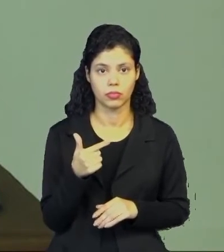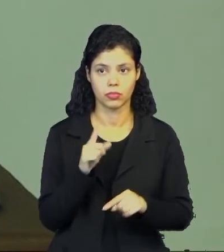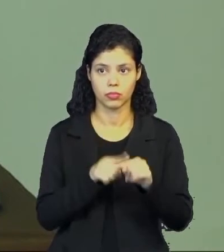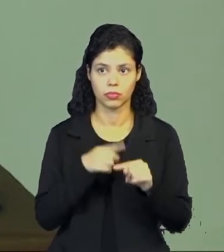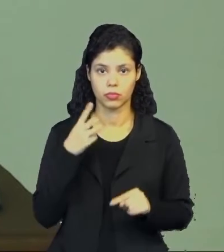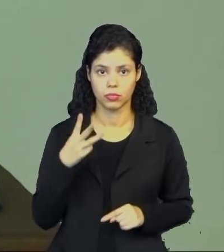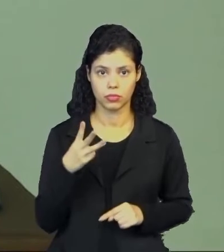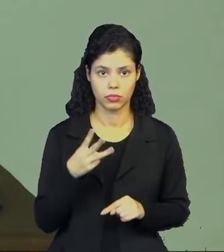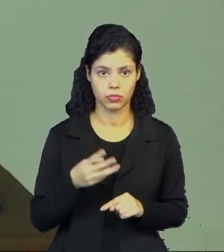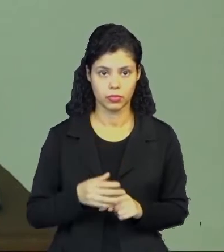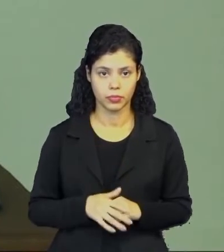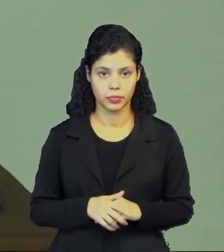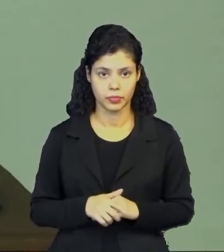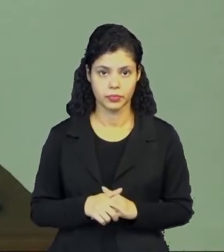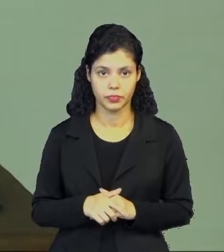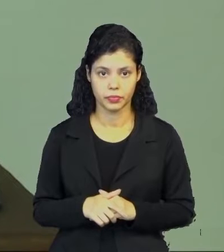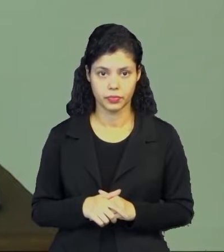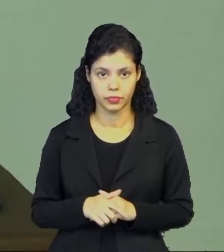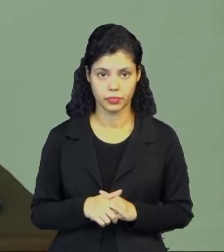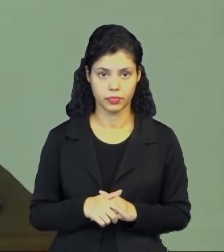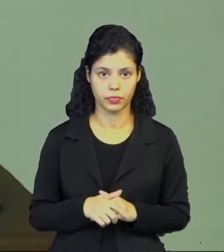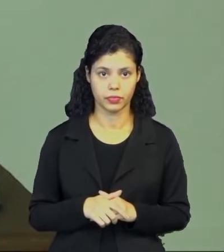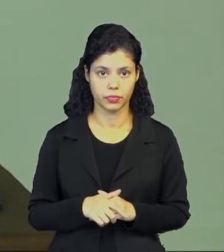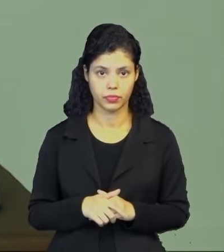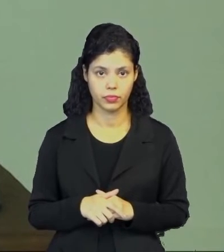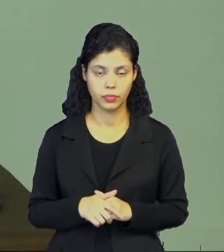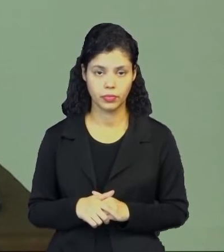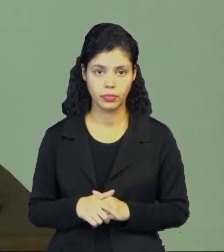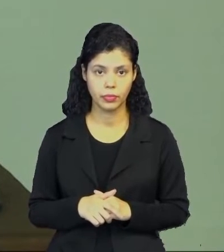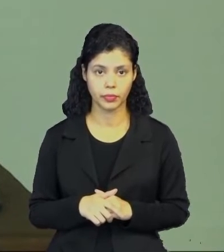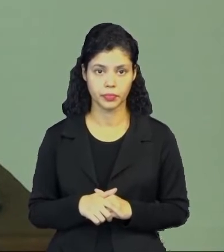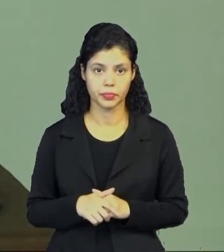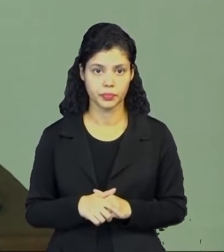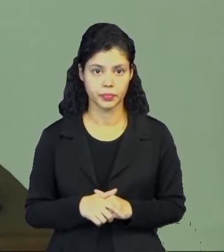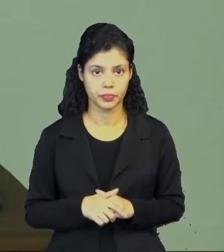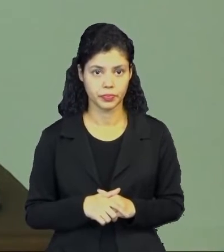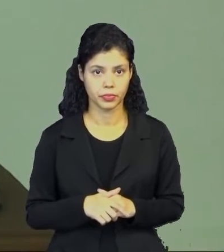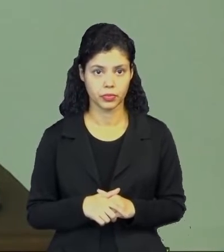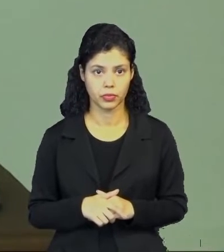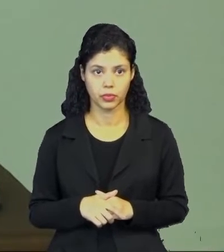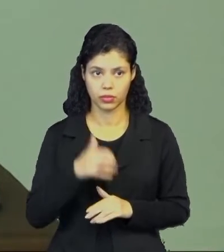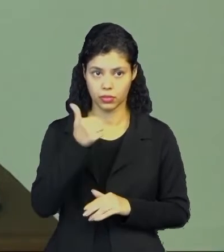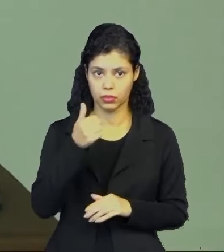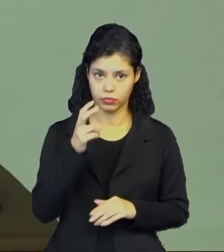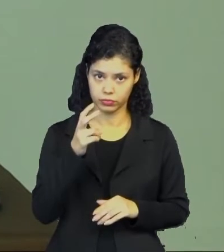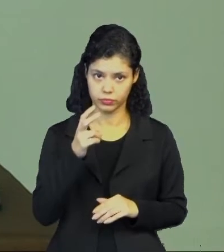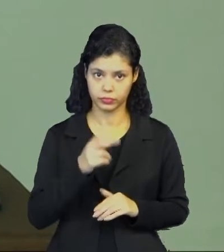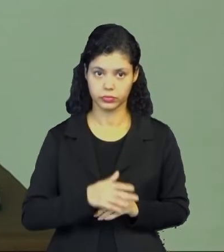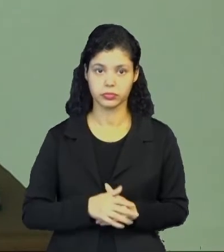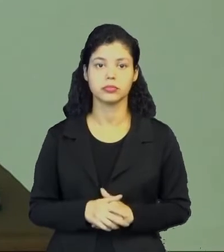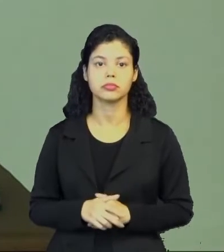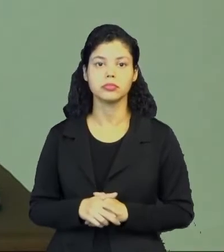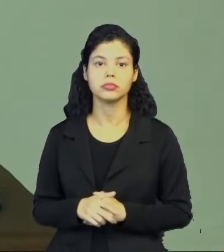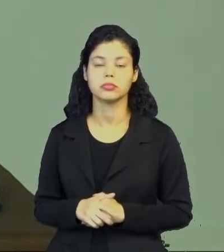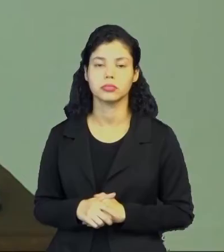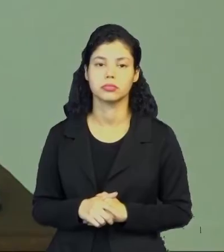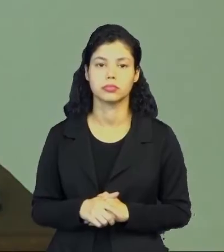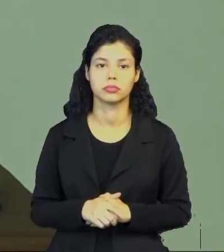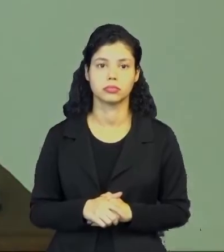mais 3, ó, que é 15, né? 12 mais 3, ó, 2 mais